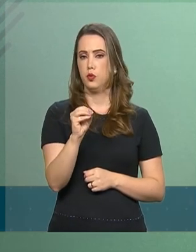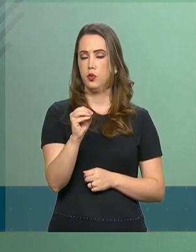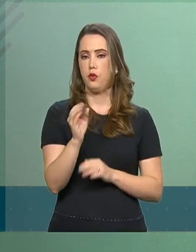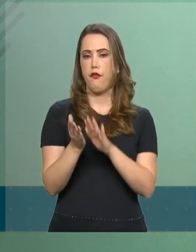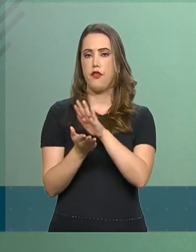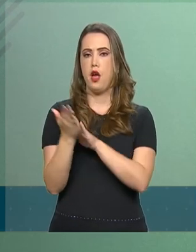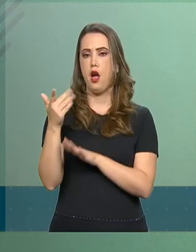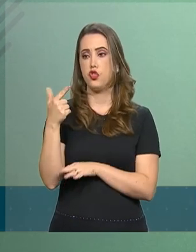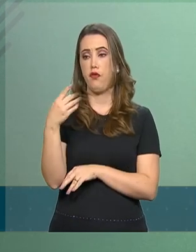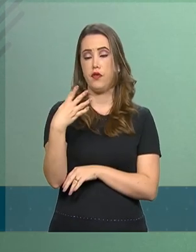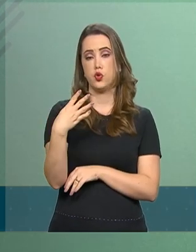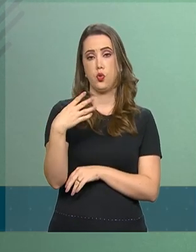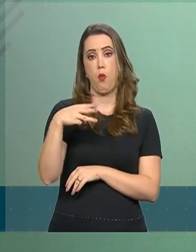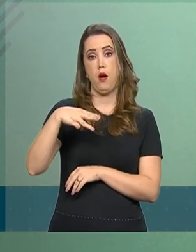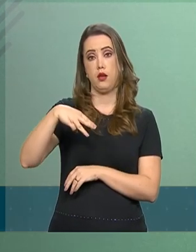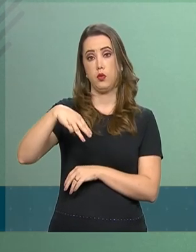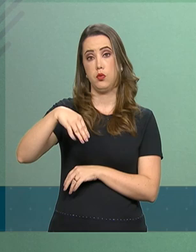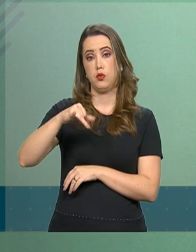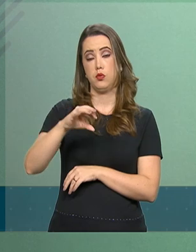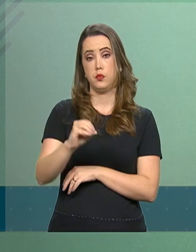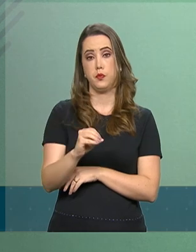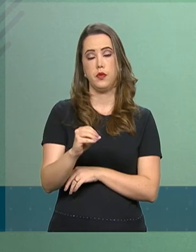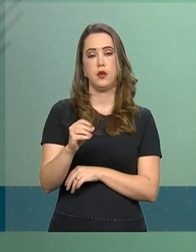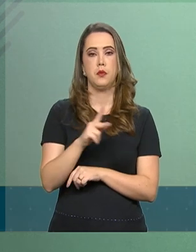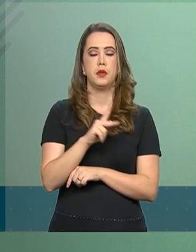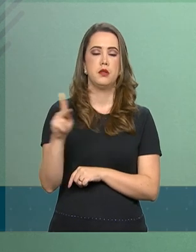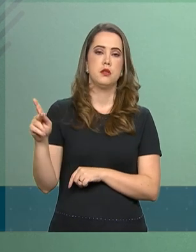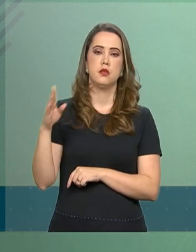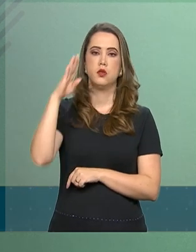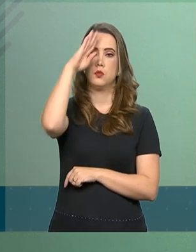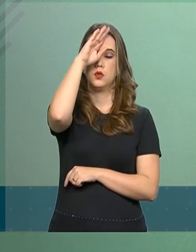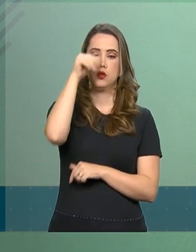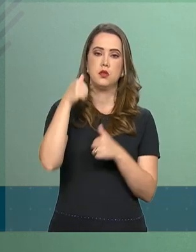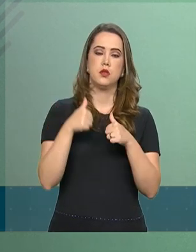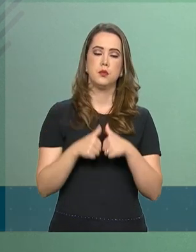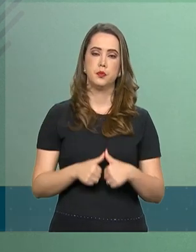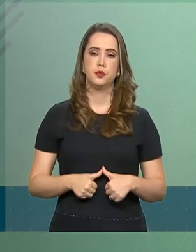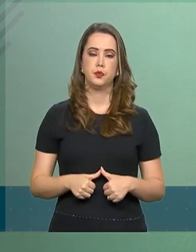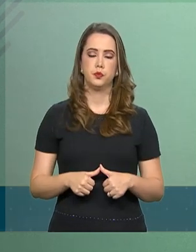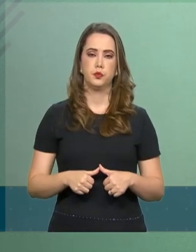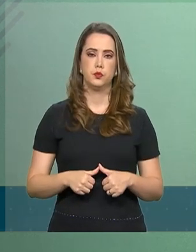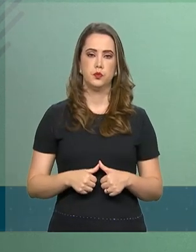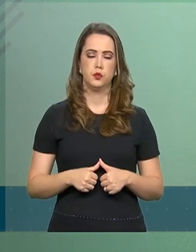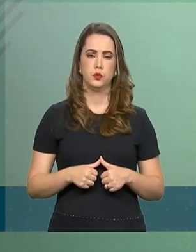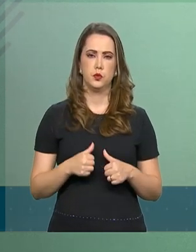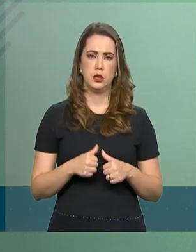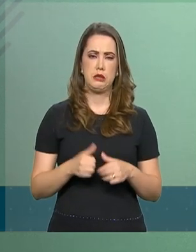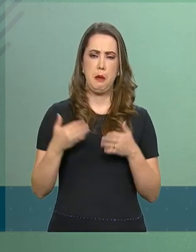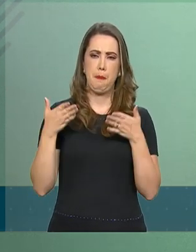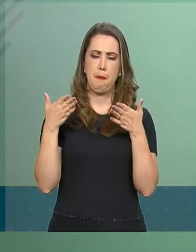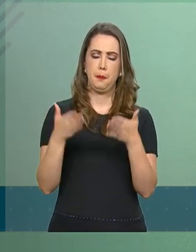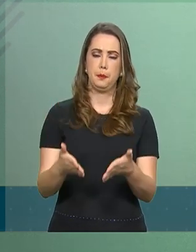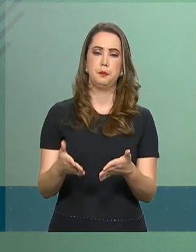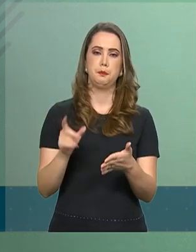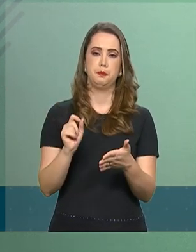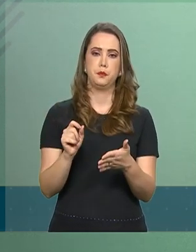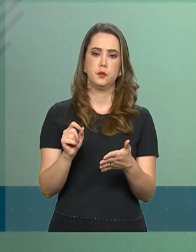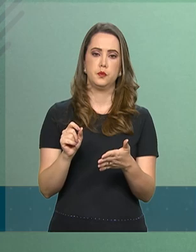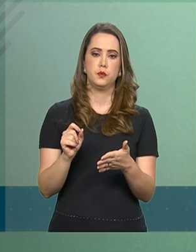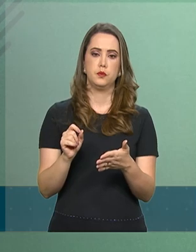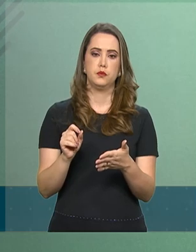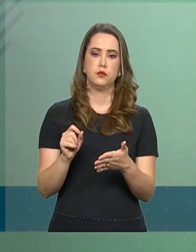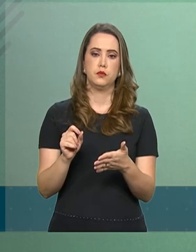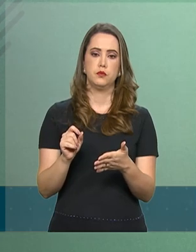de maio onde o presidente está previsto participar do cordel